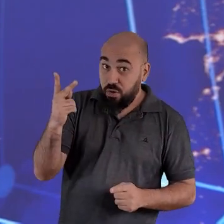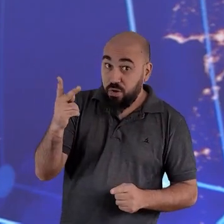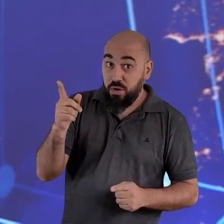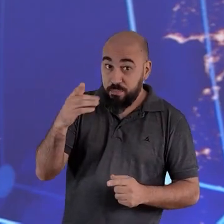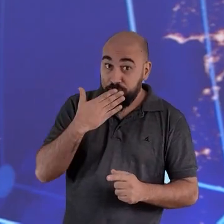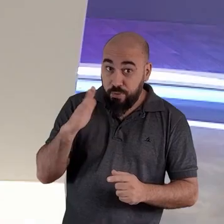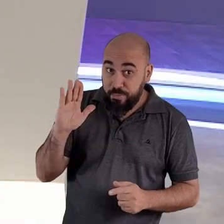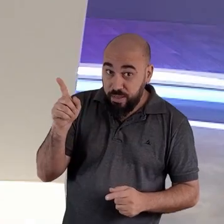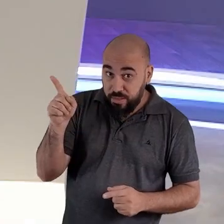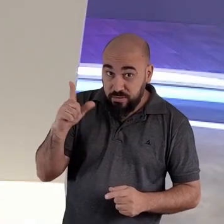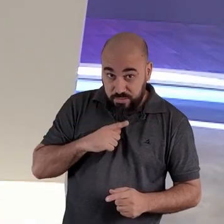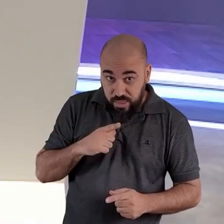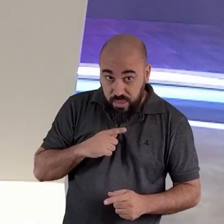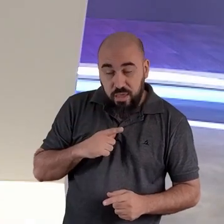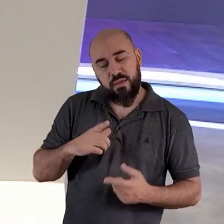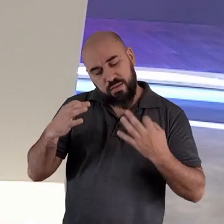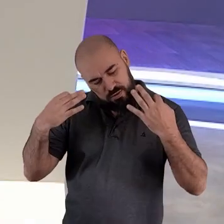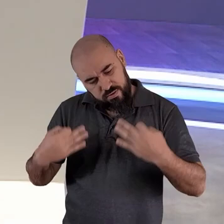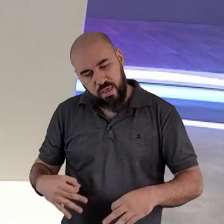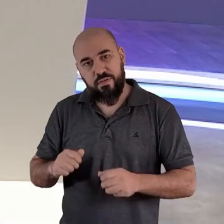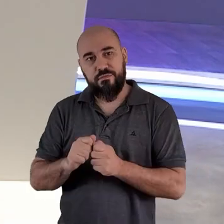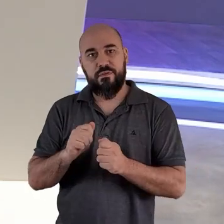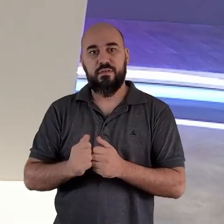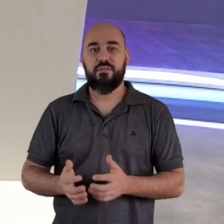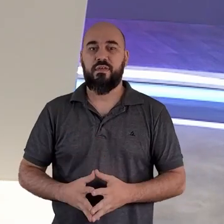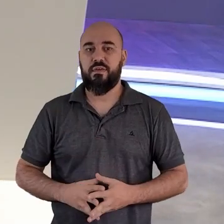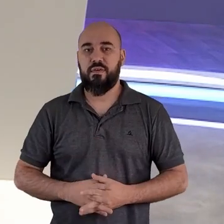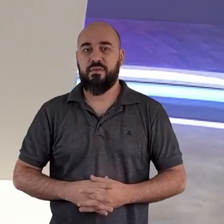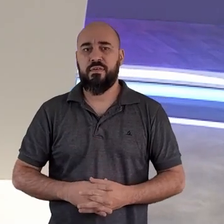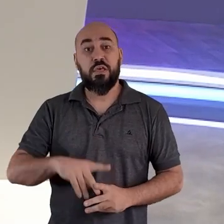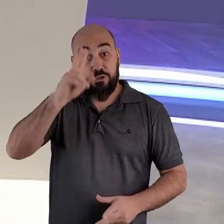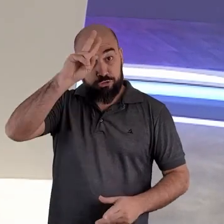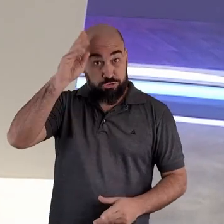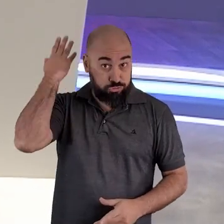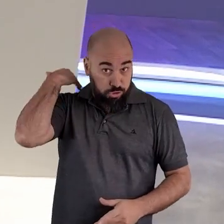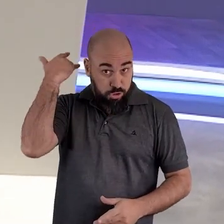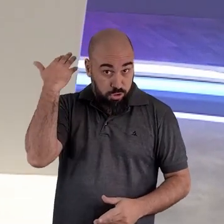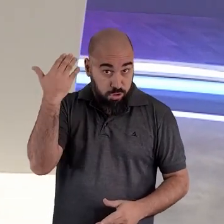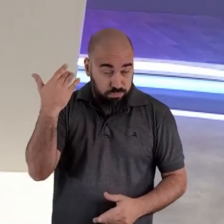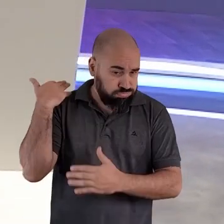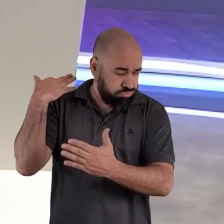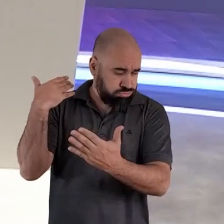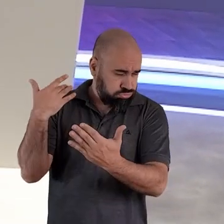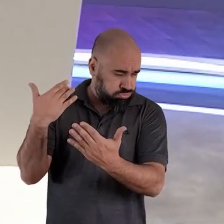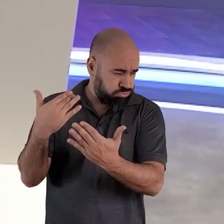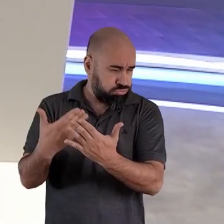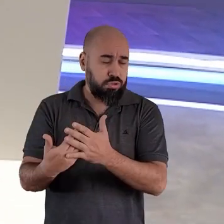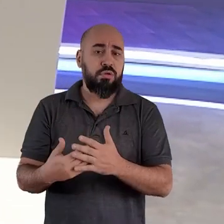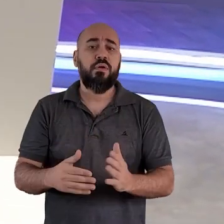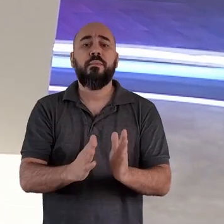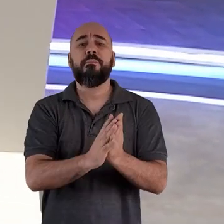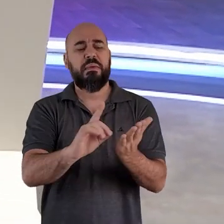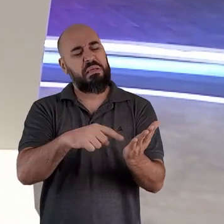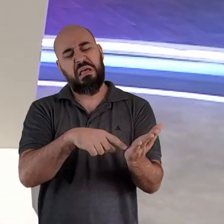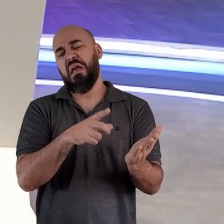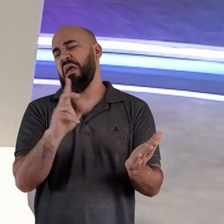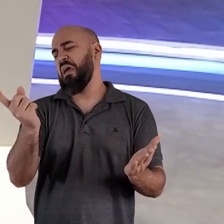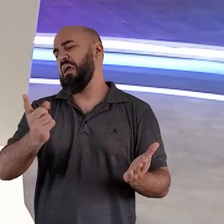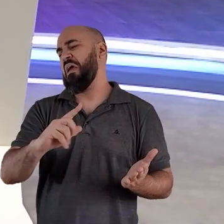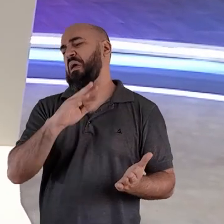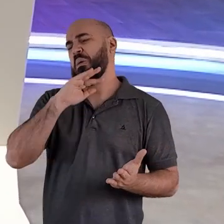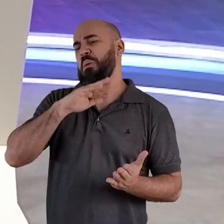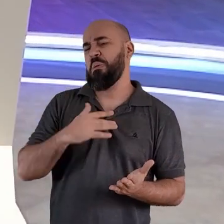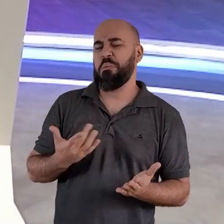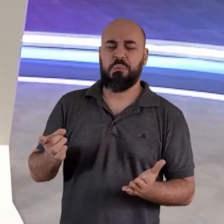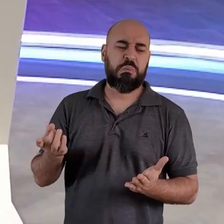Ele faz. Muitas pessoas tentaram invalidar a Bíblia na história, tentaram desacreditar da Bíblia,